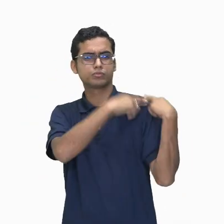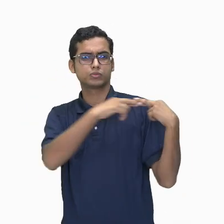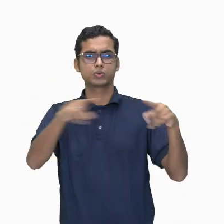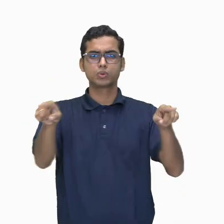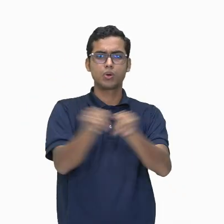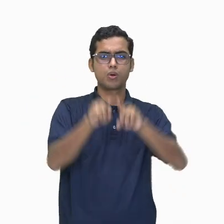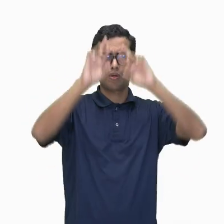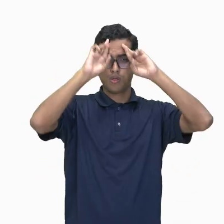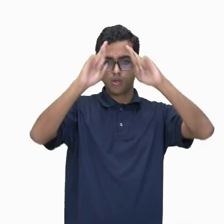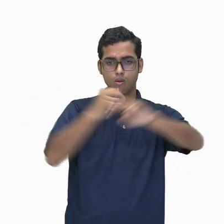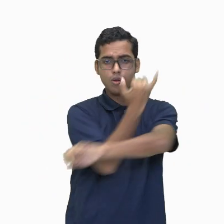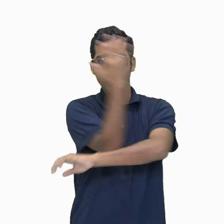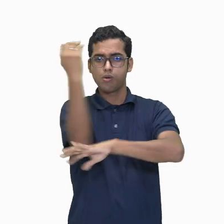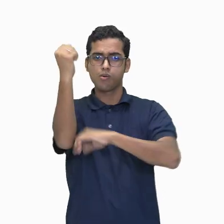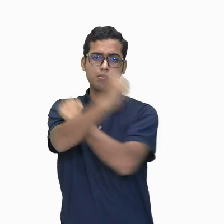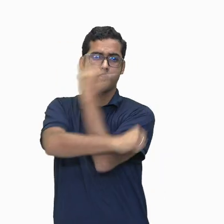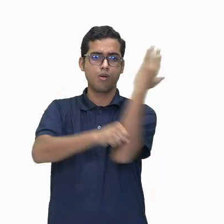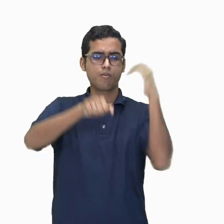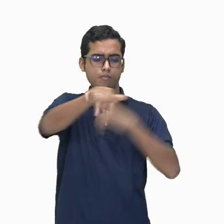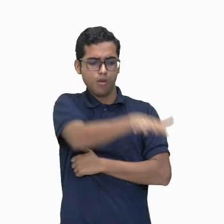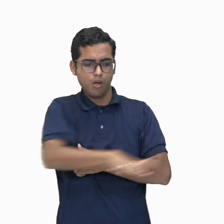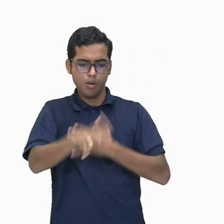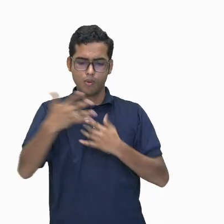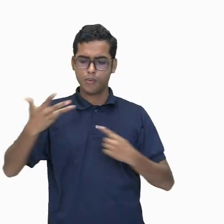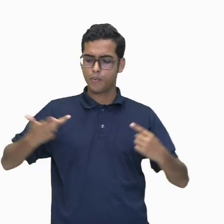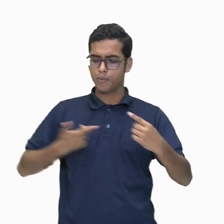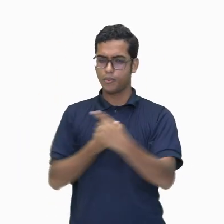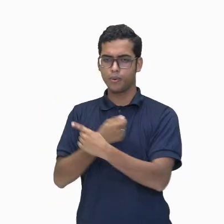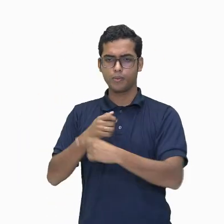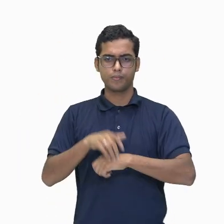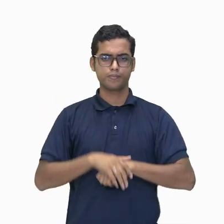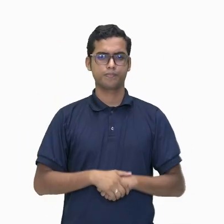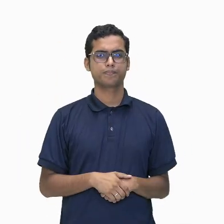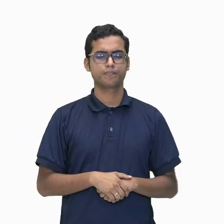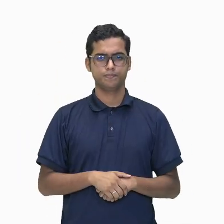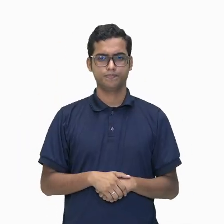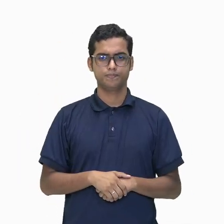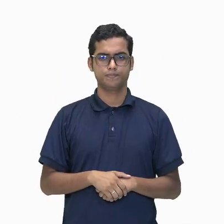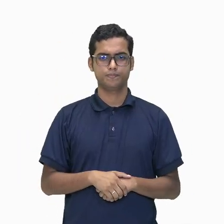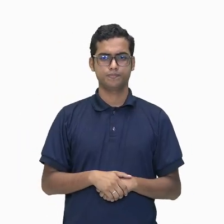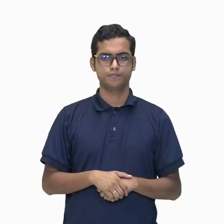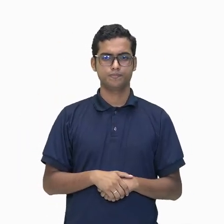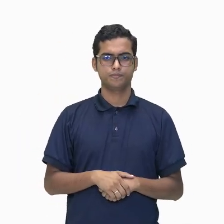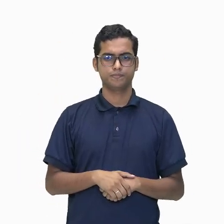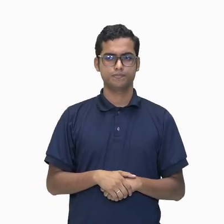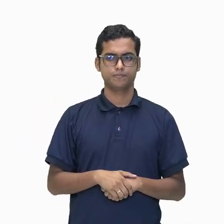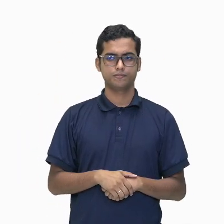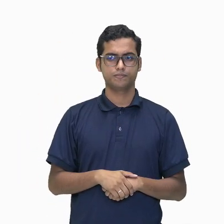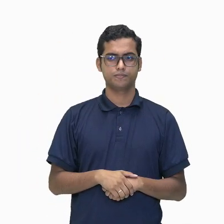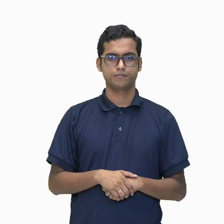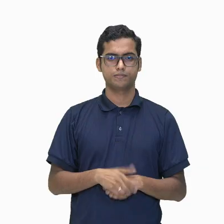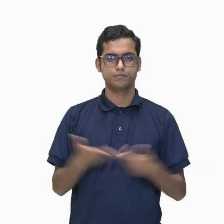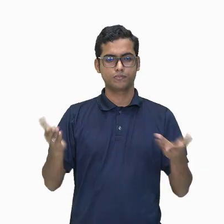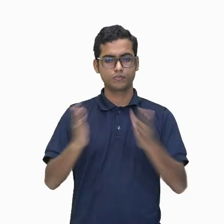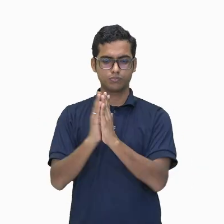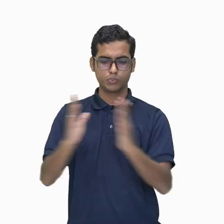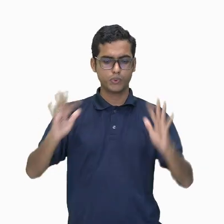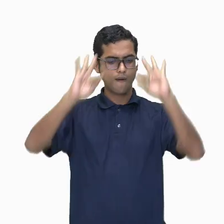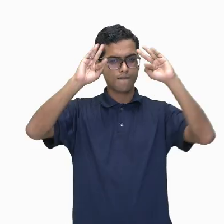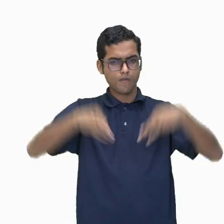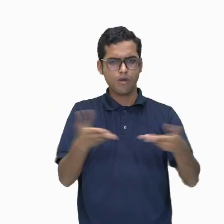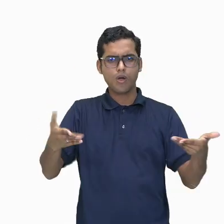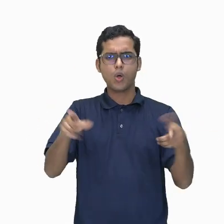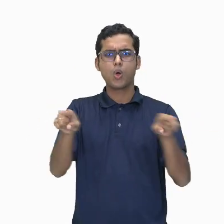com responsabilidade, o respeito à natureza e ao meio ambiente, dentre outros. Tá? Para finalizar, nós vamos ver